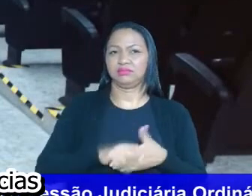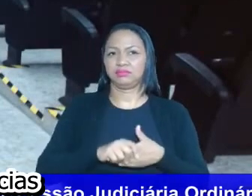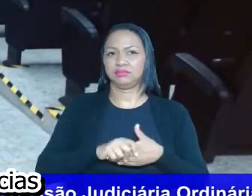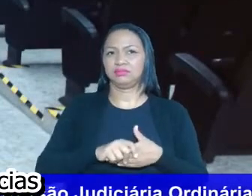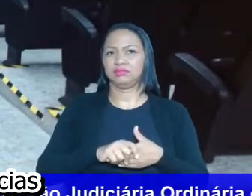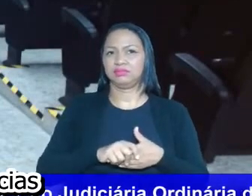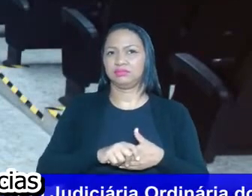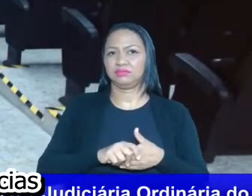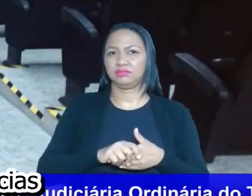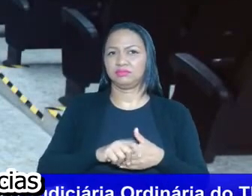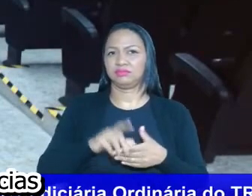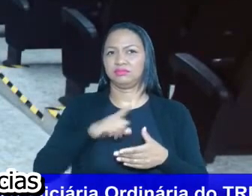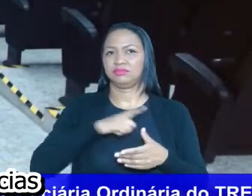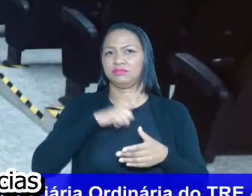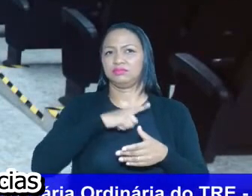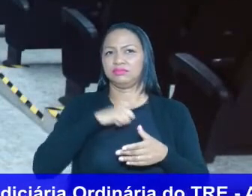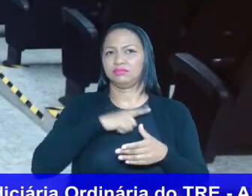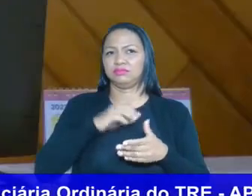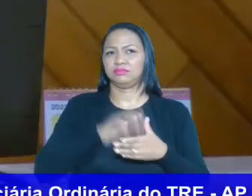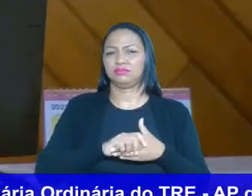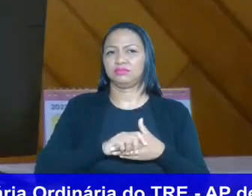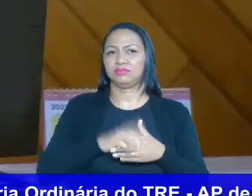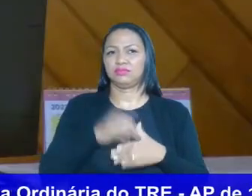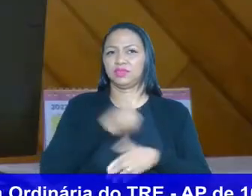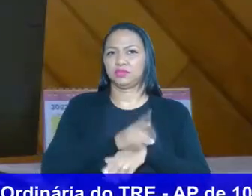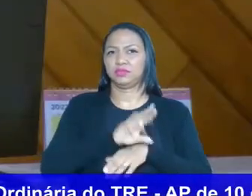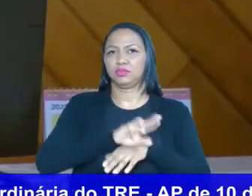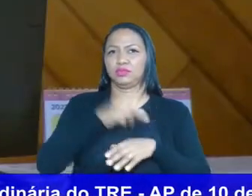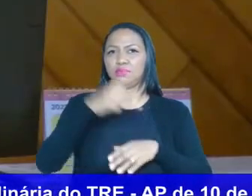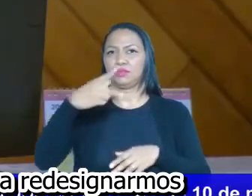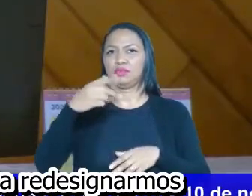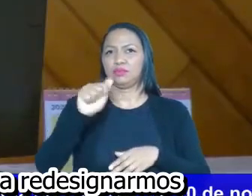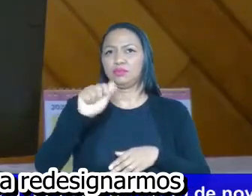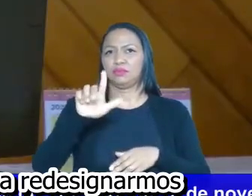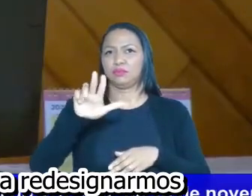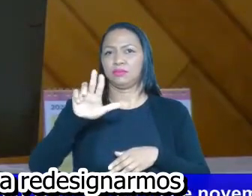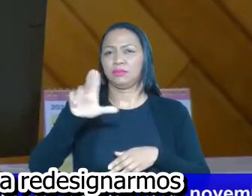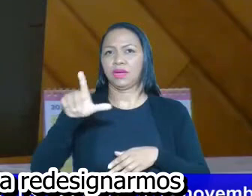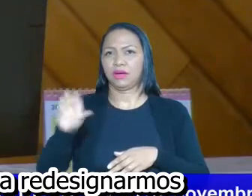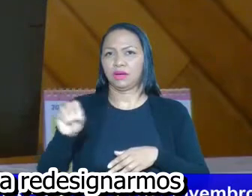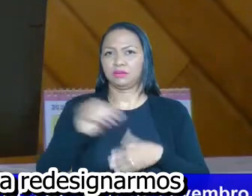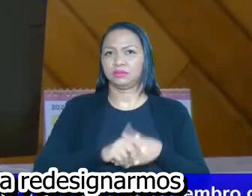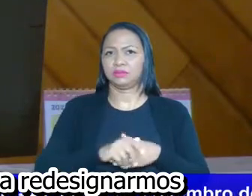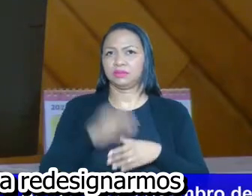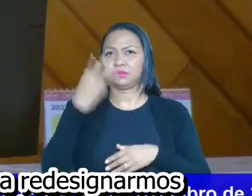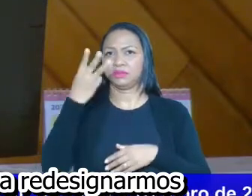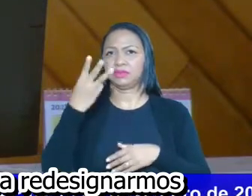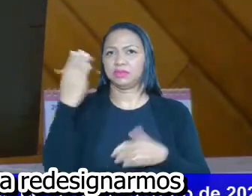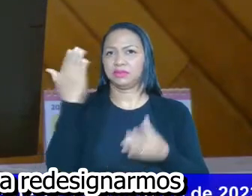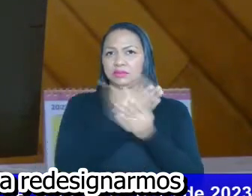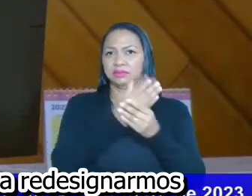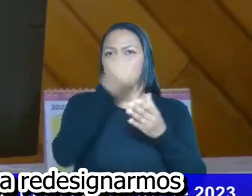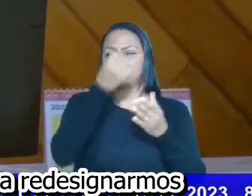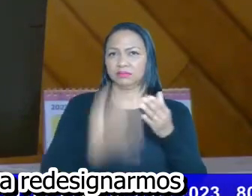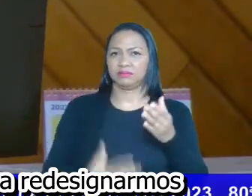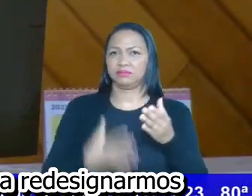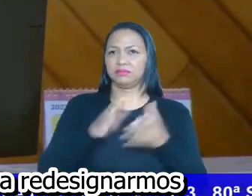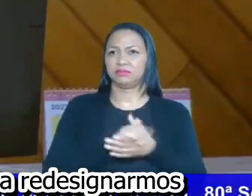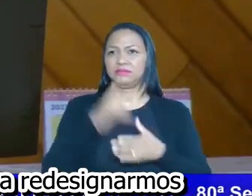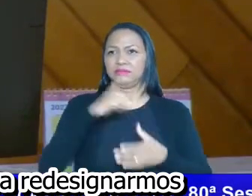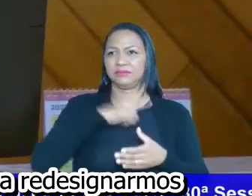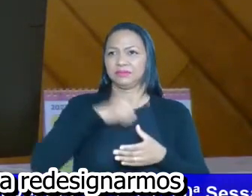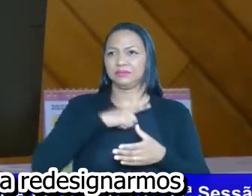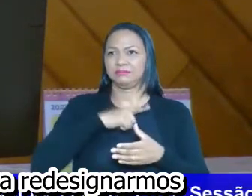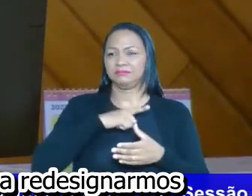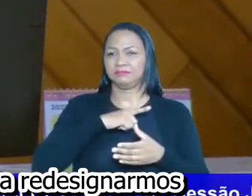relação à redesignação daquelas audiências que o doutor Paulo Melém advoga, são aqueles 3 embargos. E como houve o agrupamento para